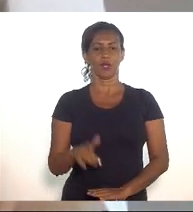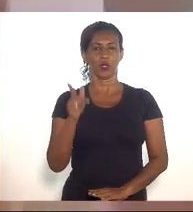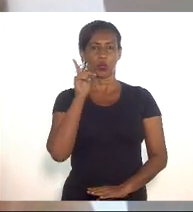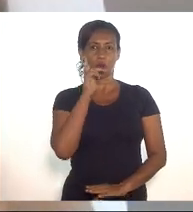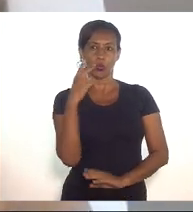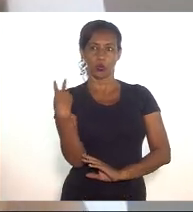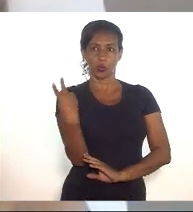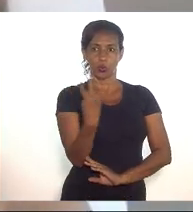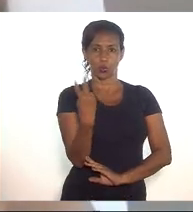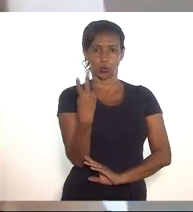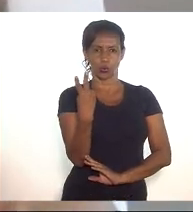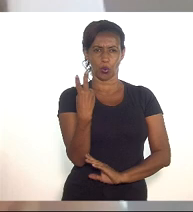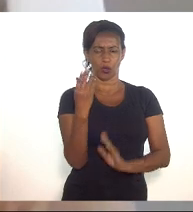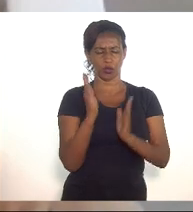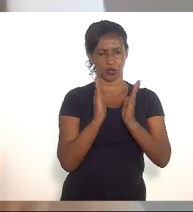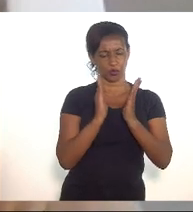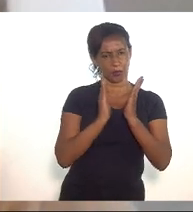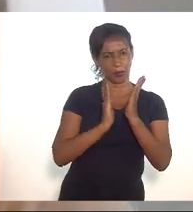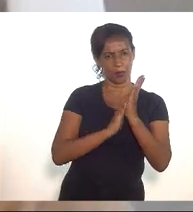com esses dois planos filhotes,